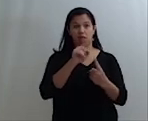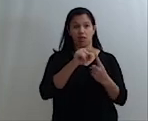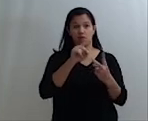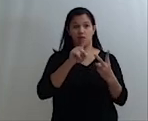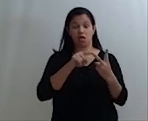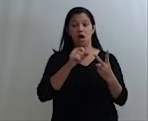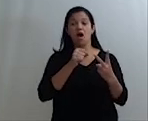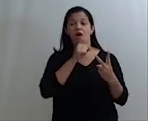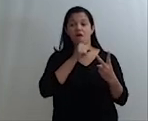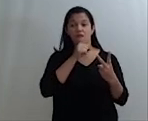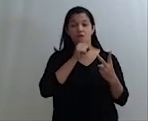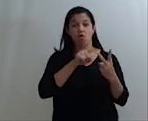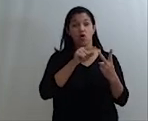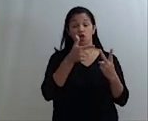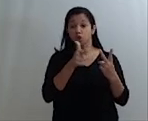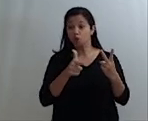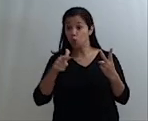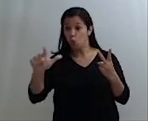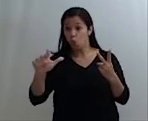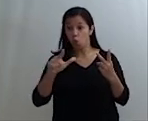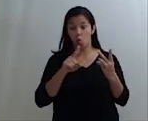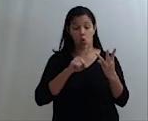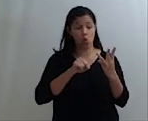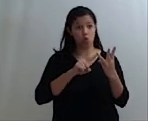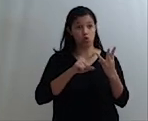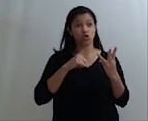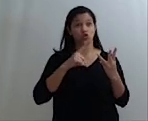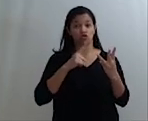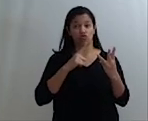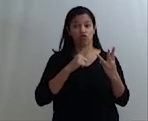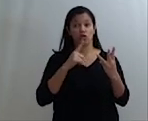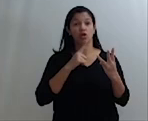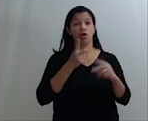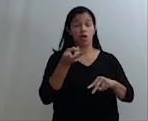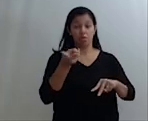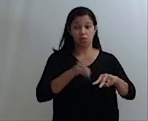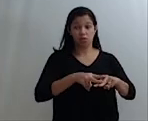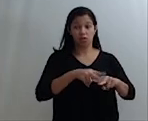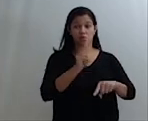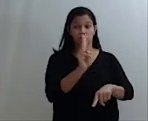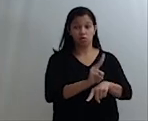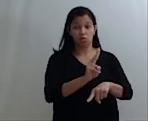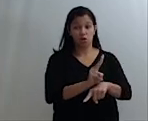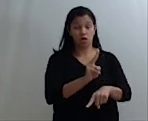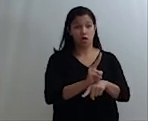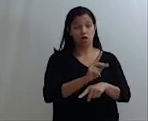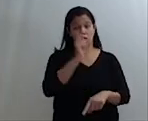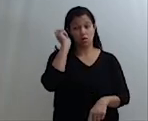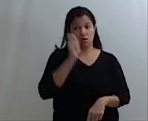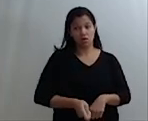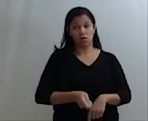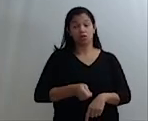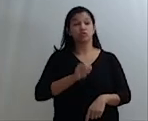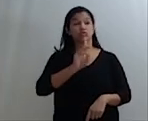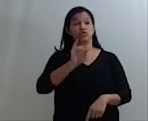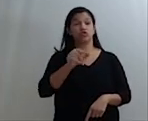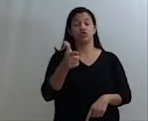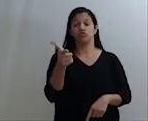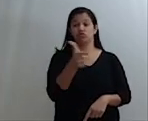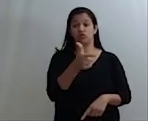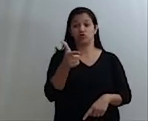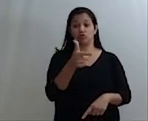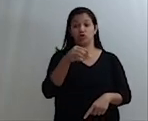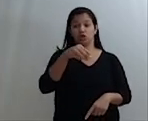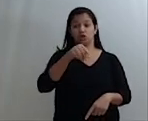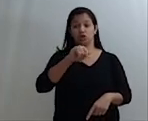denunciados tiveram a prisão temporária decretada isso em 22 de Maio de 2019 e